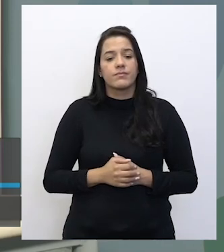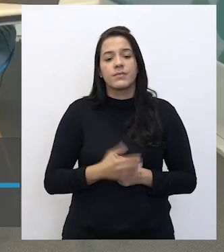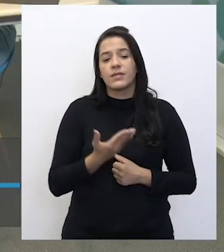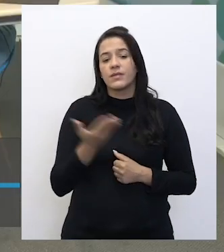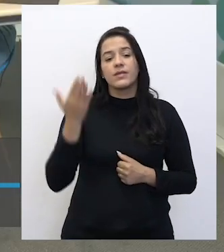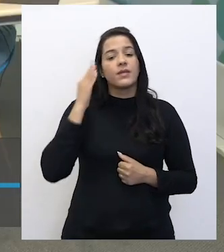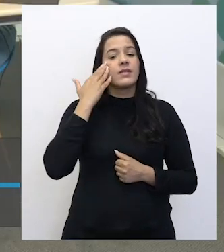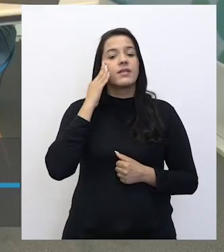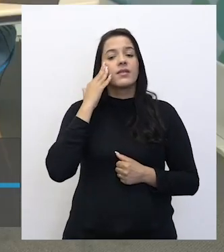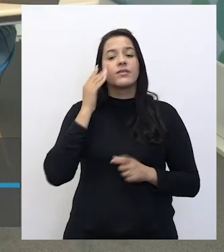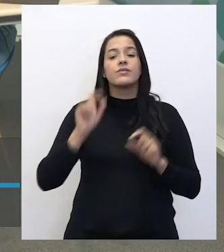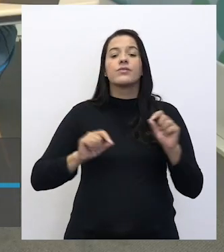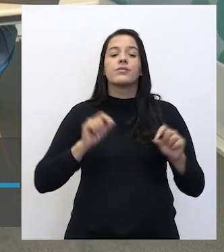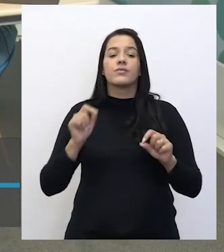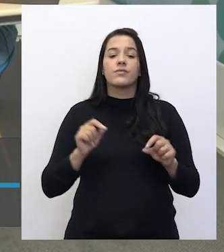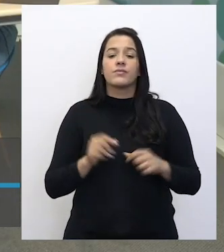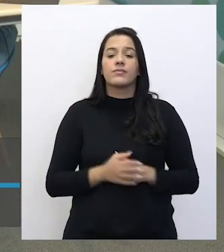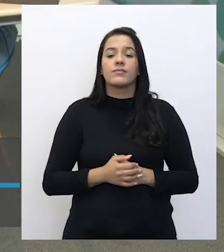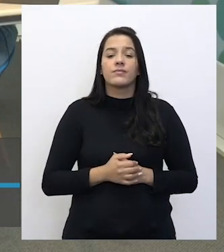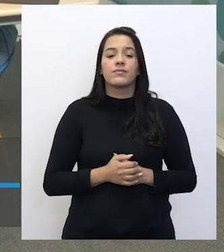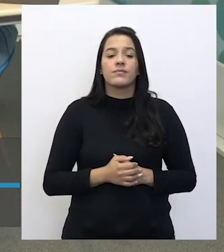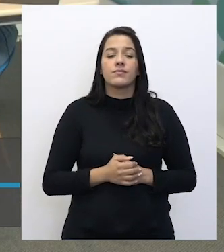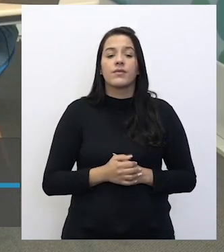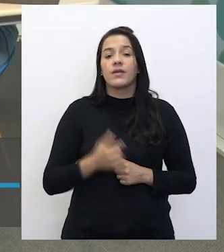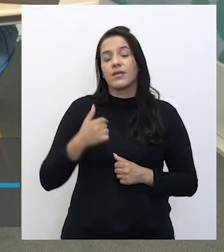como filosofia, então? Então,